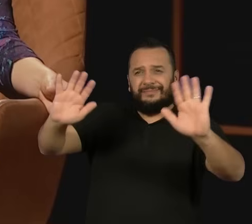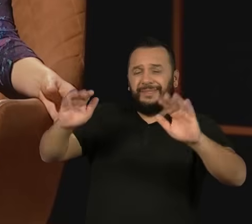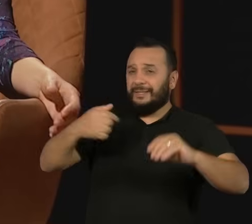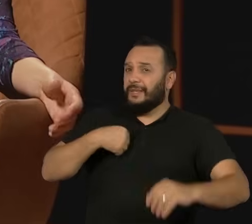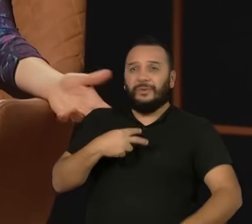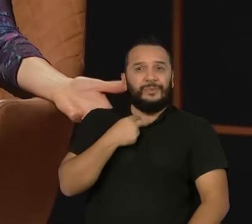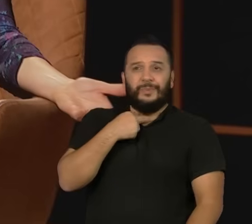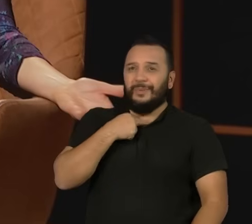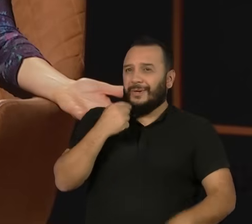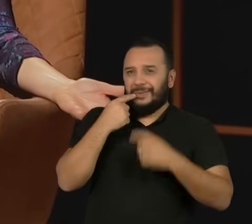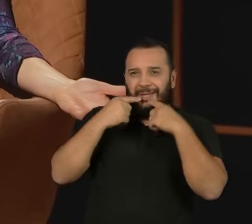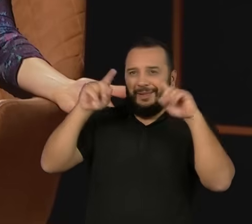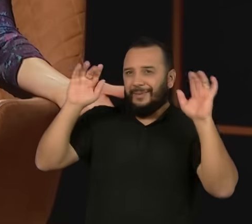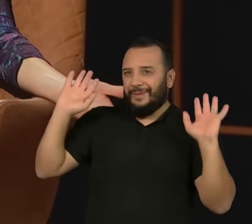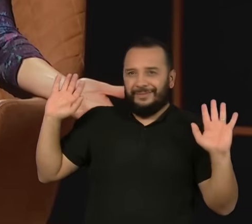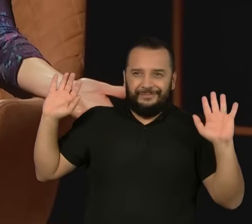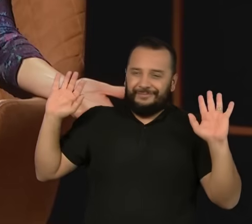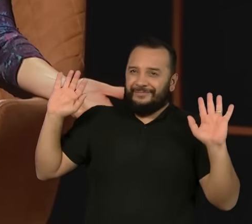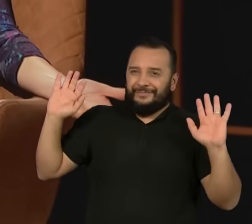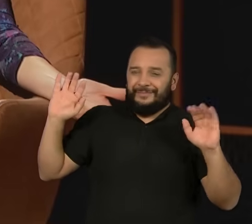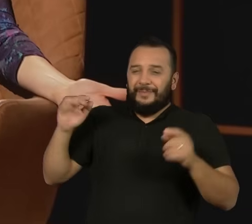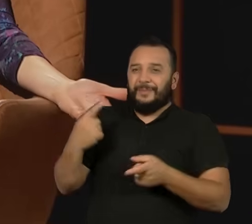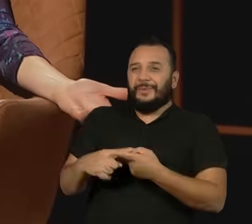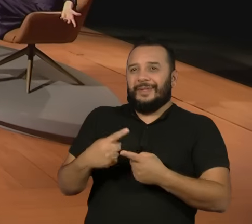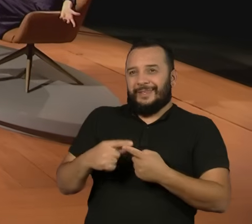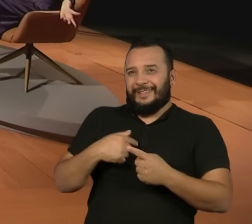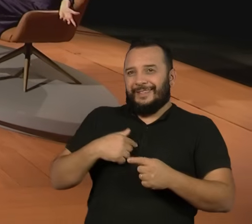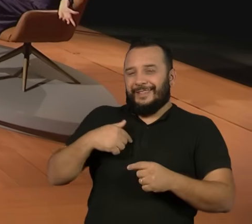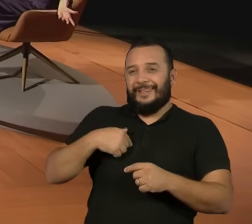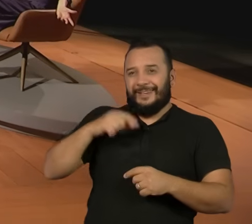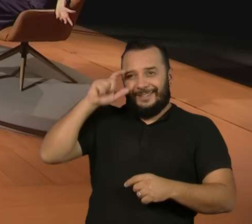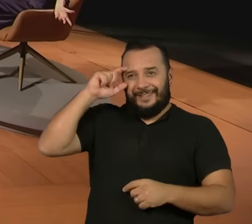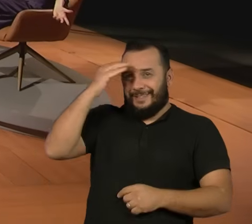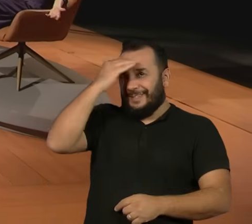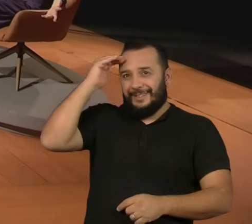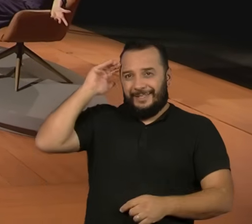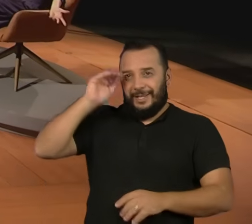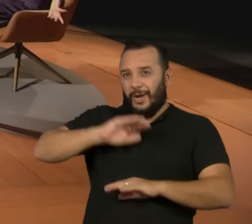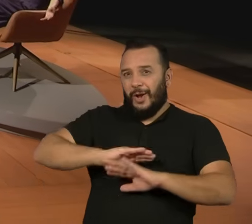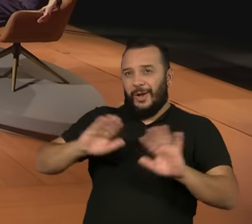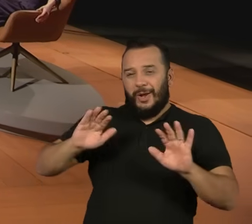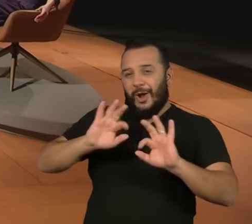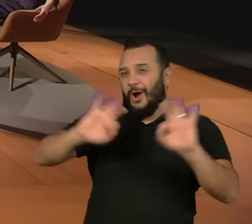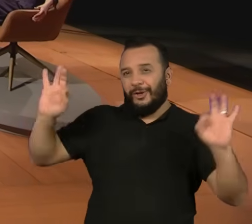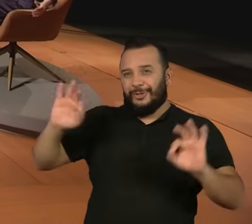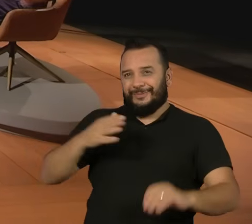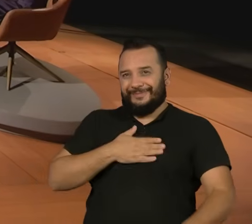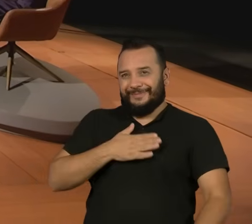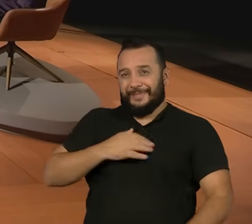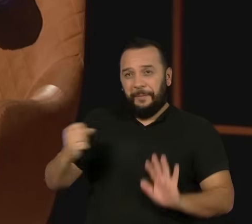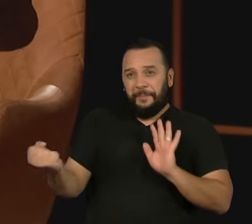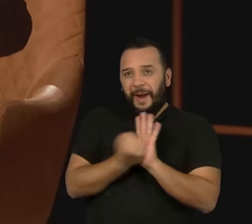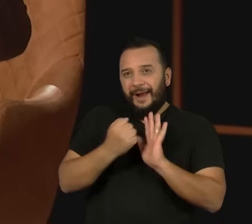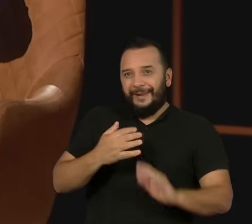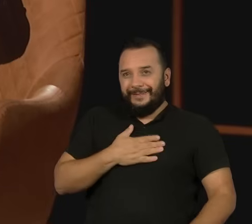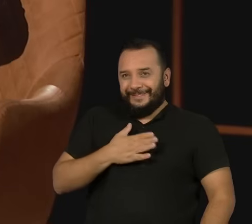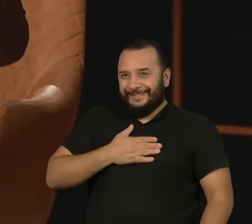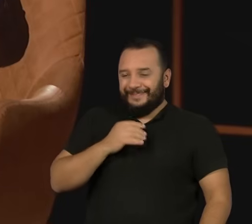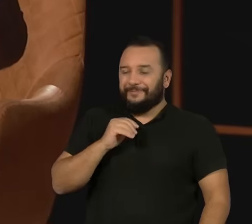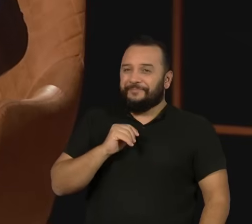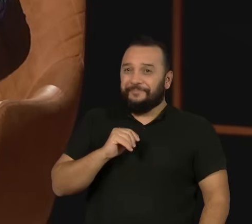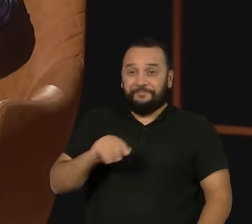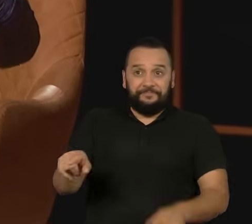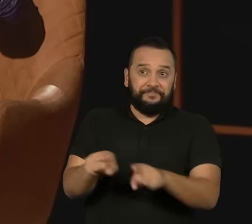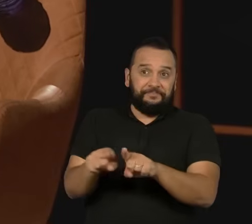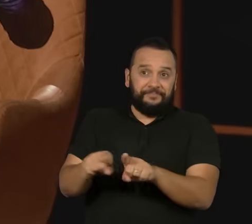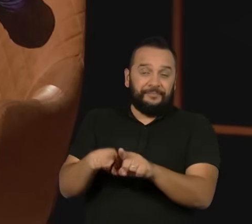reclamar. Ser marcada por ser a Rita Lee. Baita marca, né? Bom... E ainda tem essa brincadeira